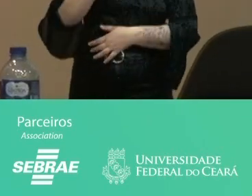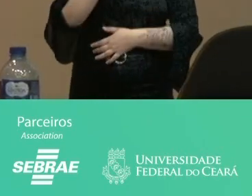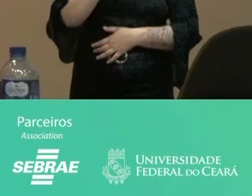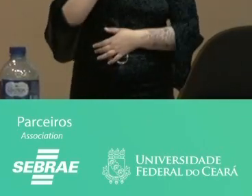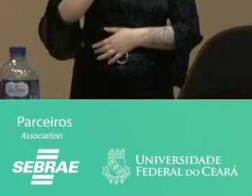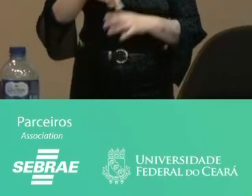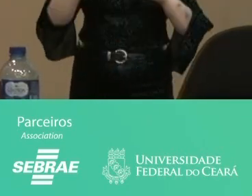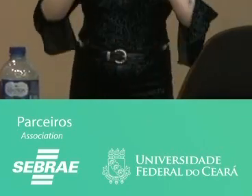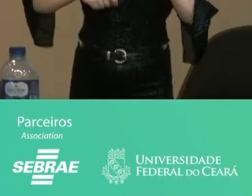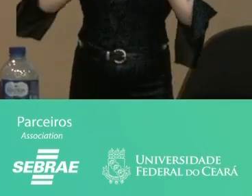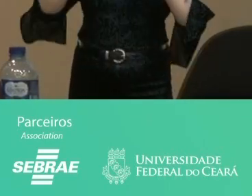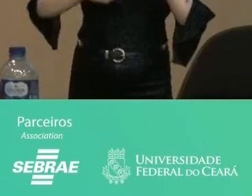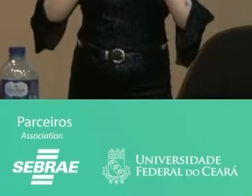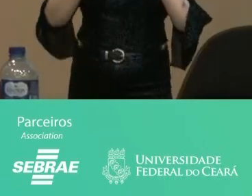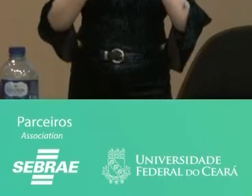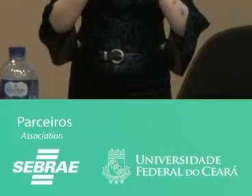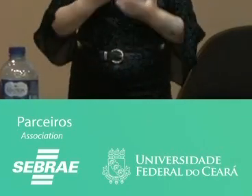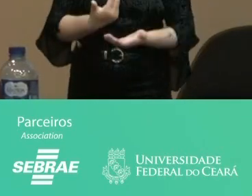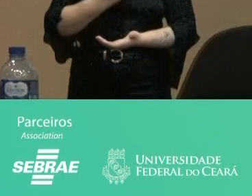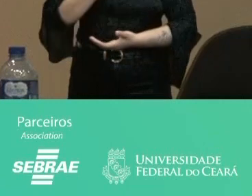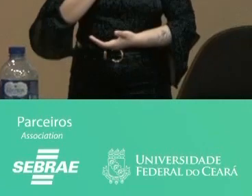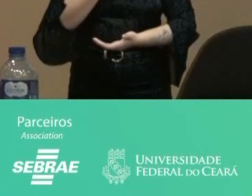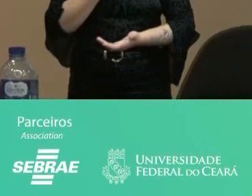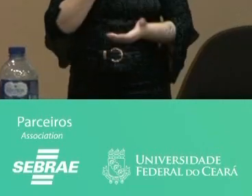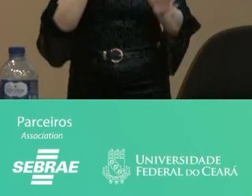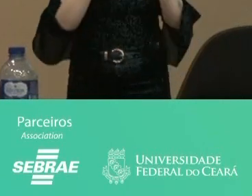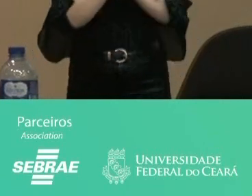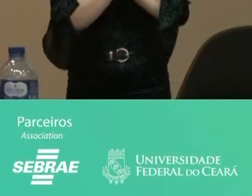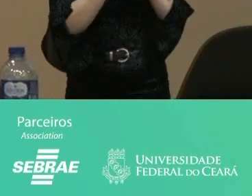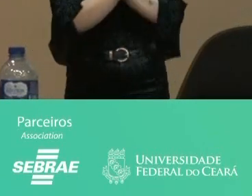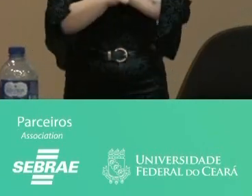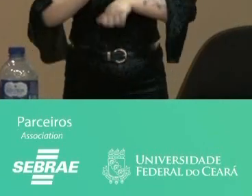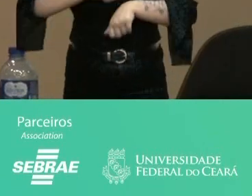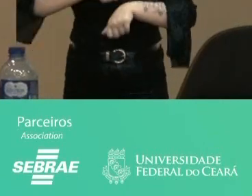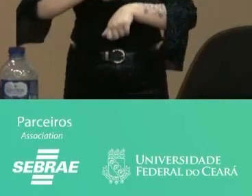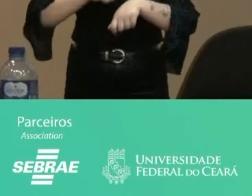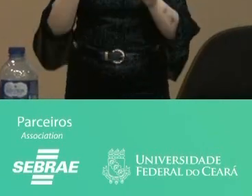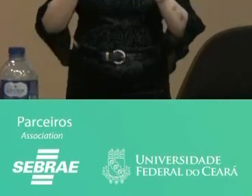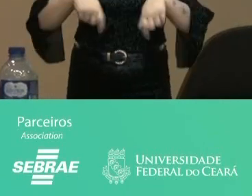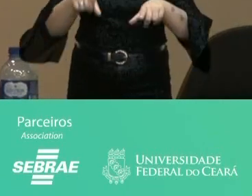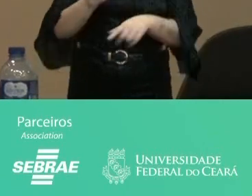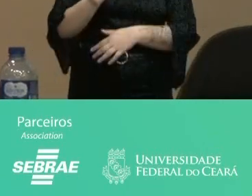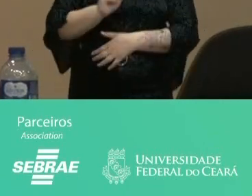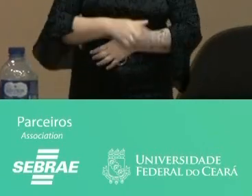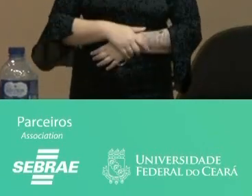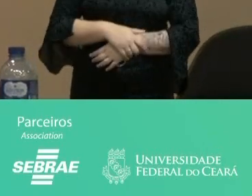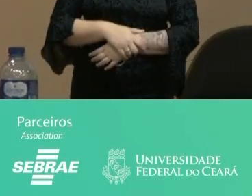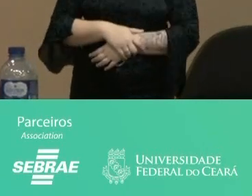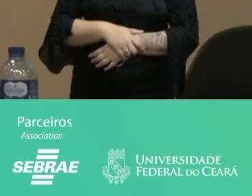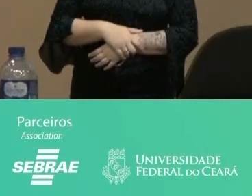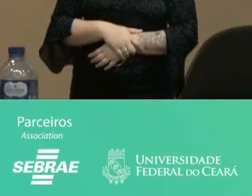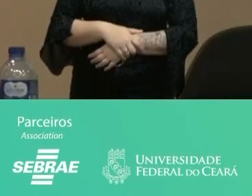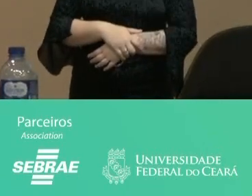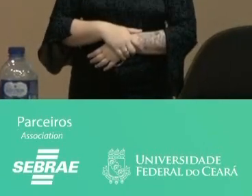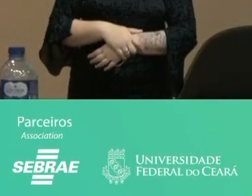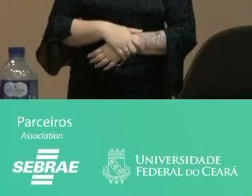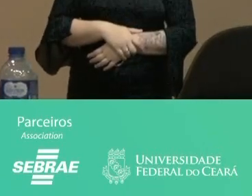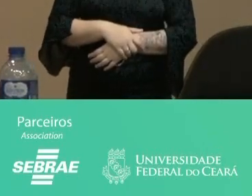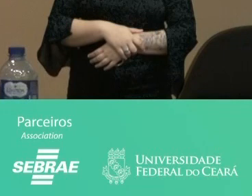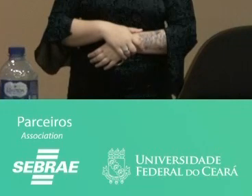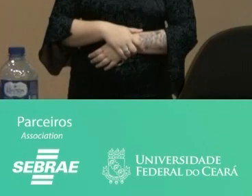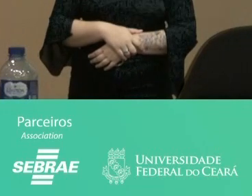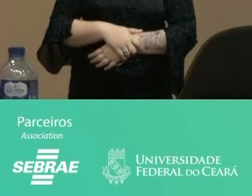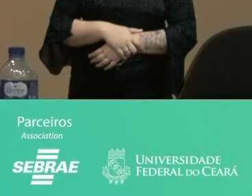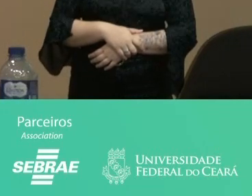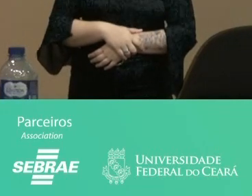vídeo gravado, is então, a recorded infelizmente, esses video. momentos de perguntas não será possível. Unfortunately, we won't be able to Nosso have tema questions, agora but é